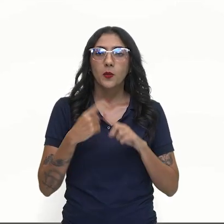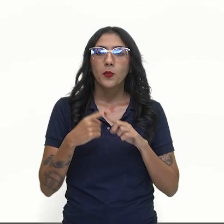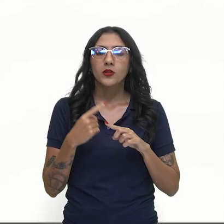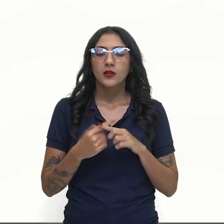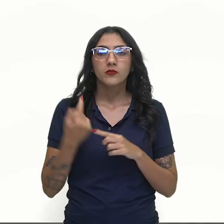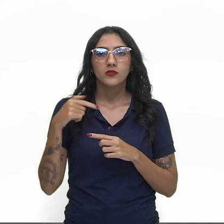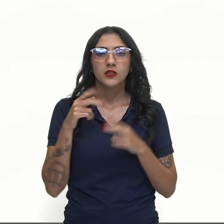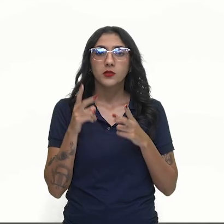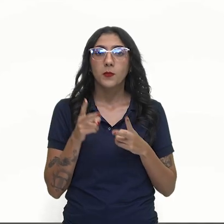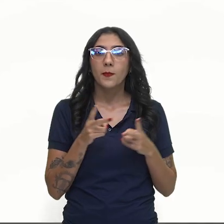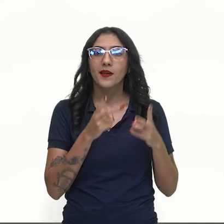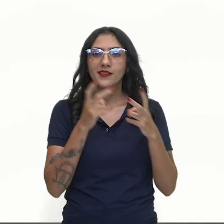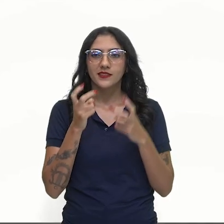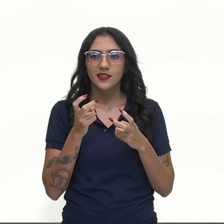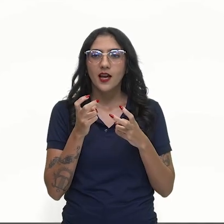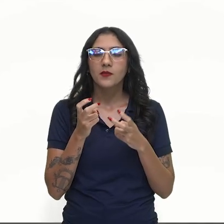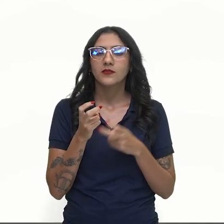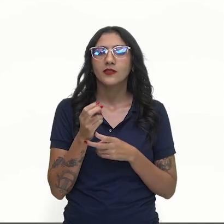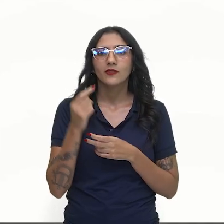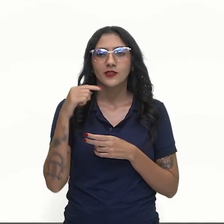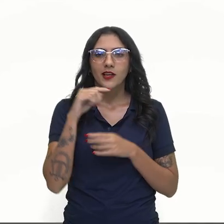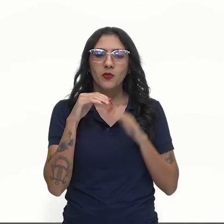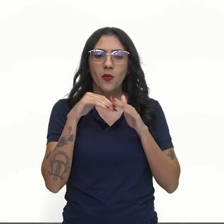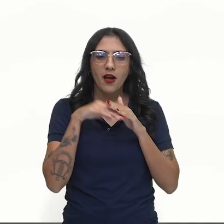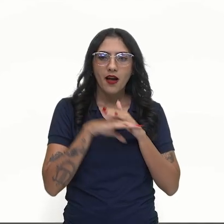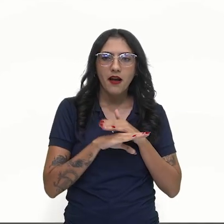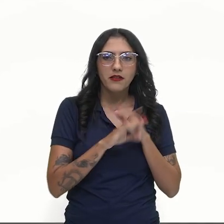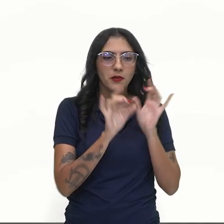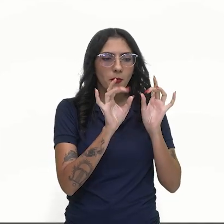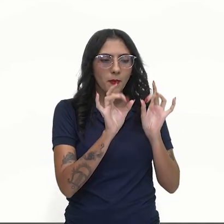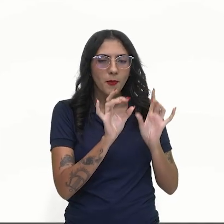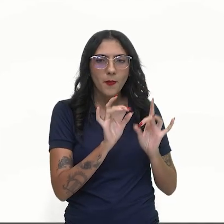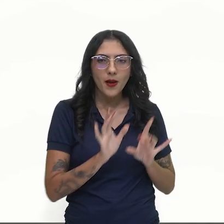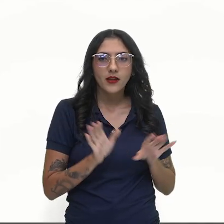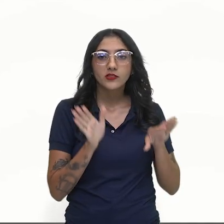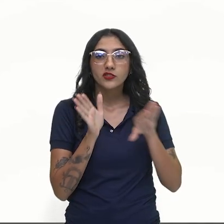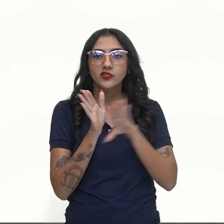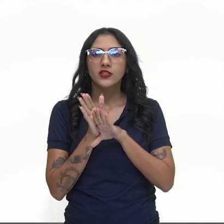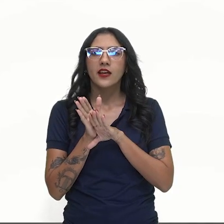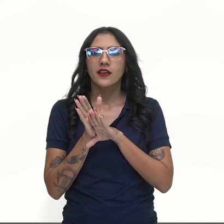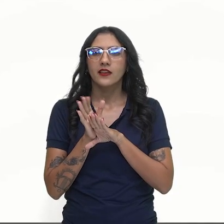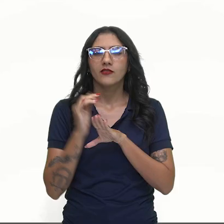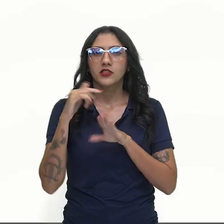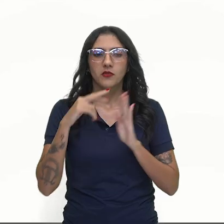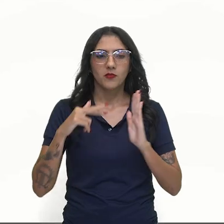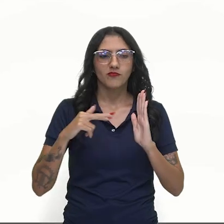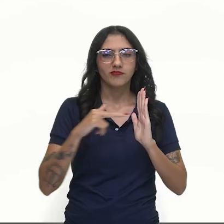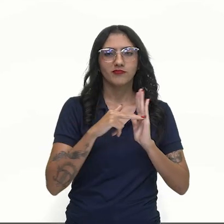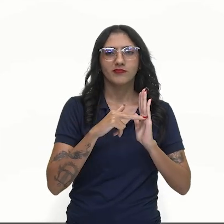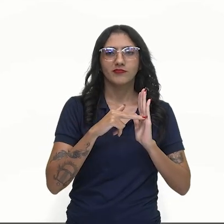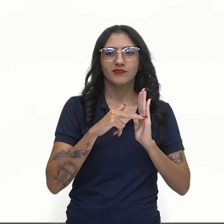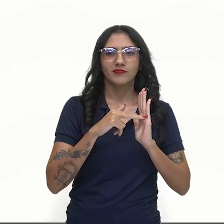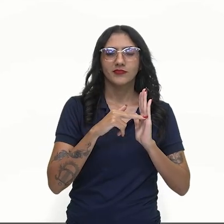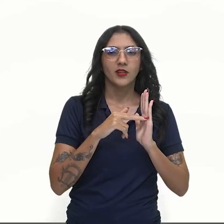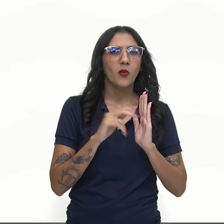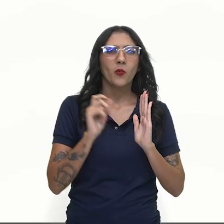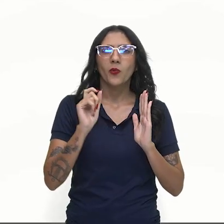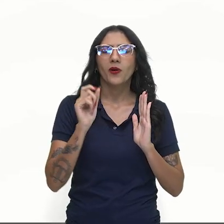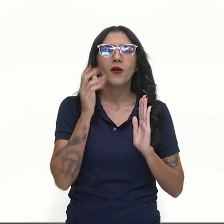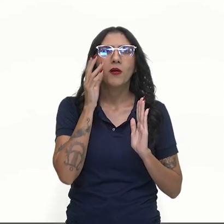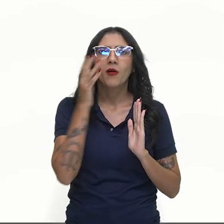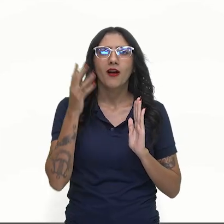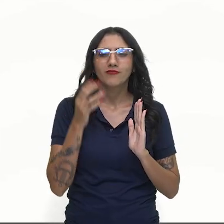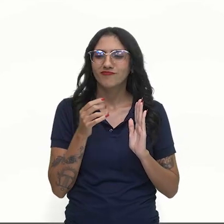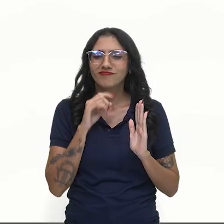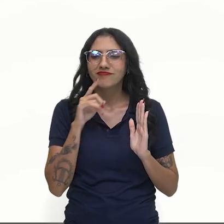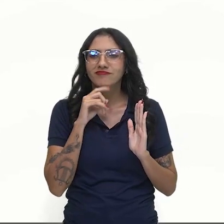Você percebe, você guarda com maior cuidado, aí quando chega na época, você vai ligar. O que é que acontece?